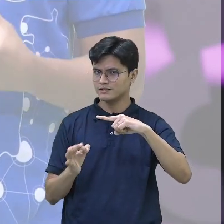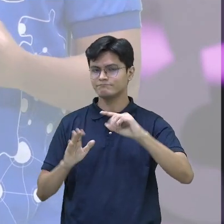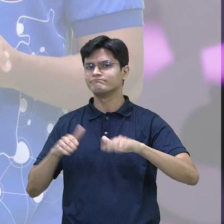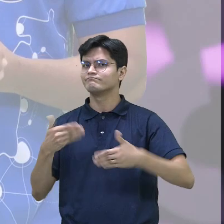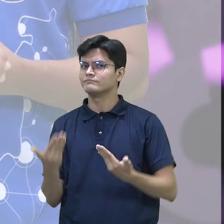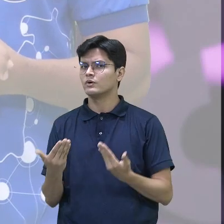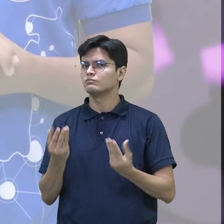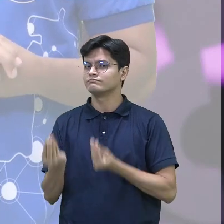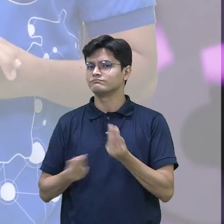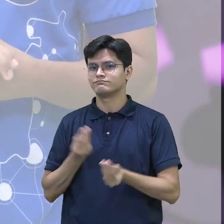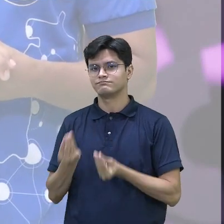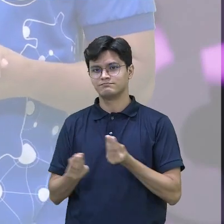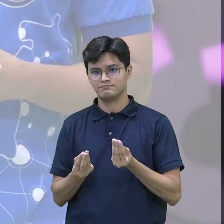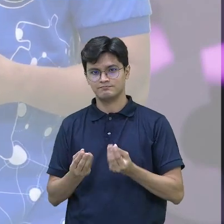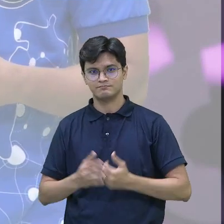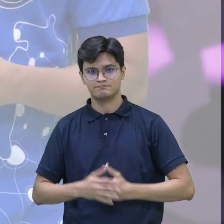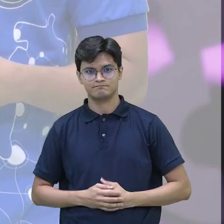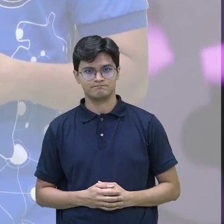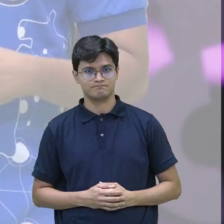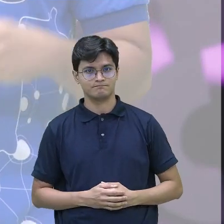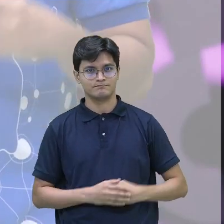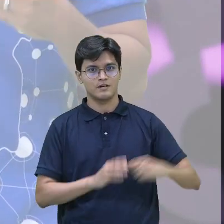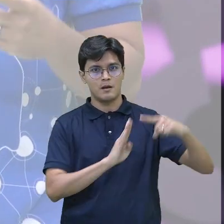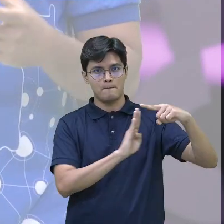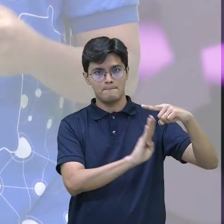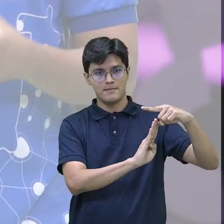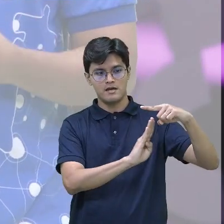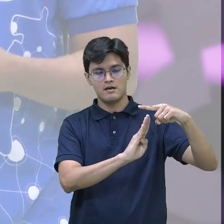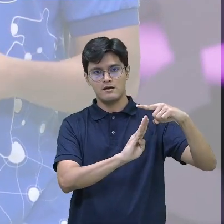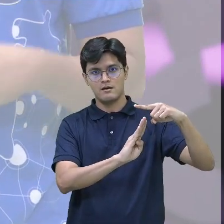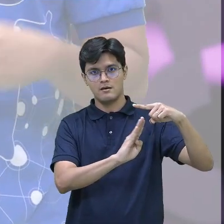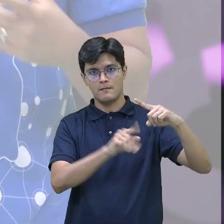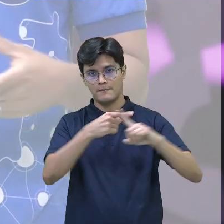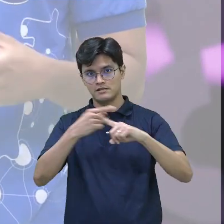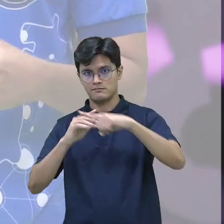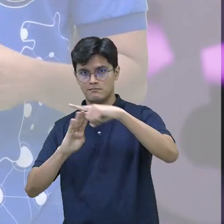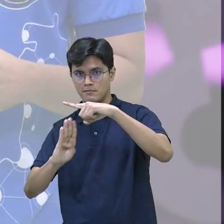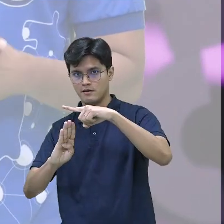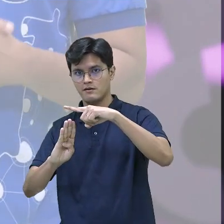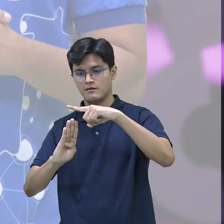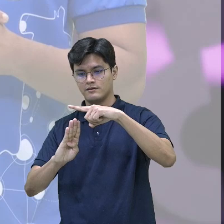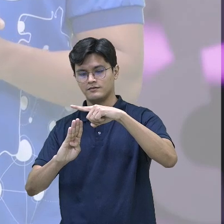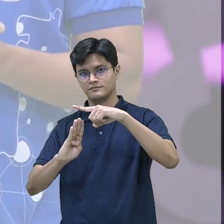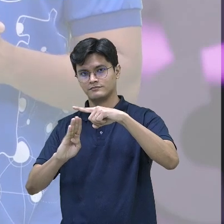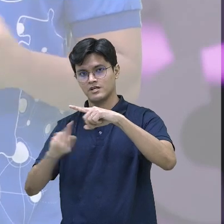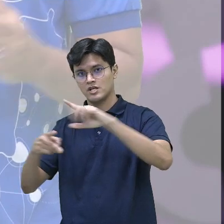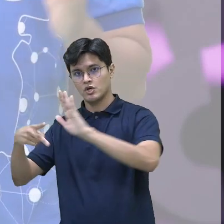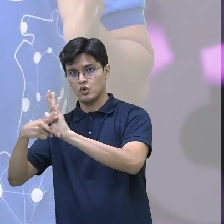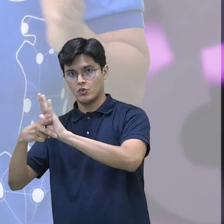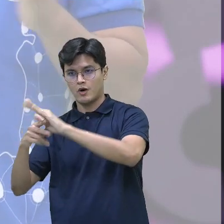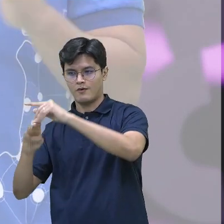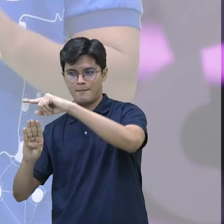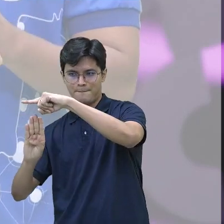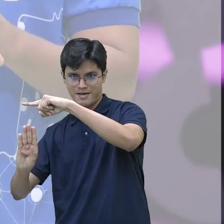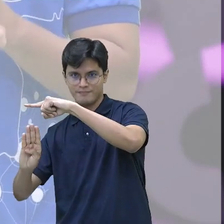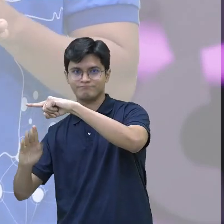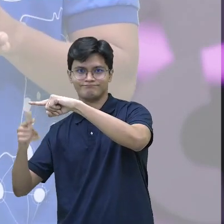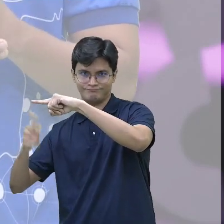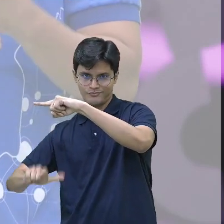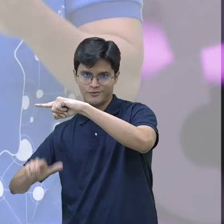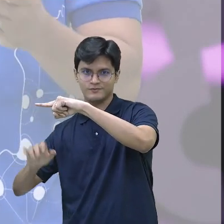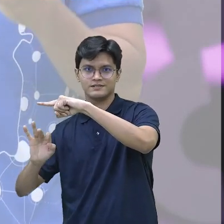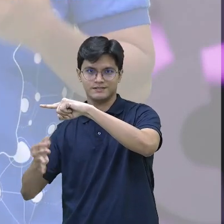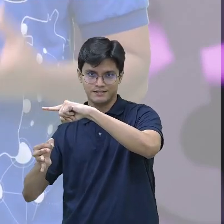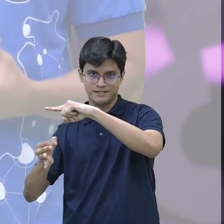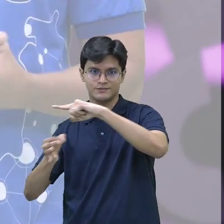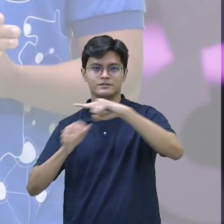professor? Você vai repetir o denominador e somar os numeradores. Então, vai ficar A mais C em